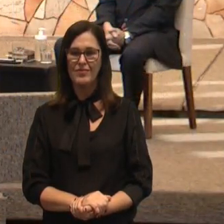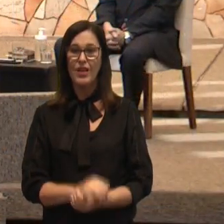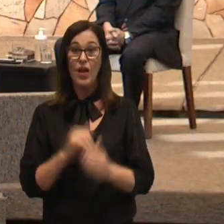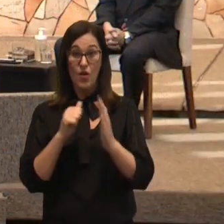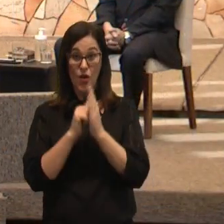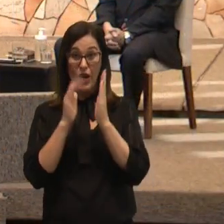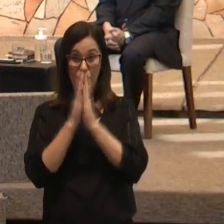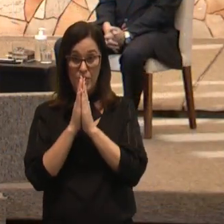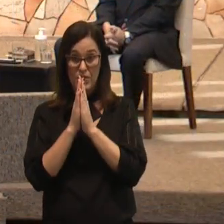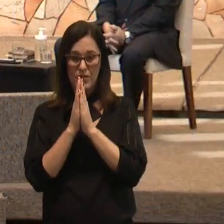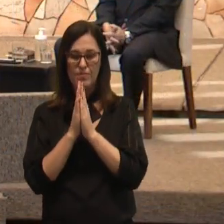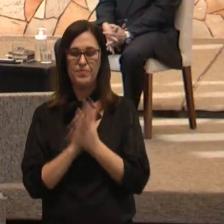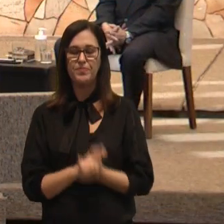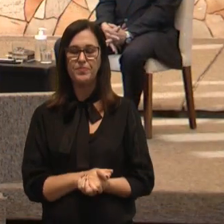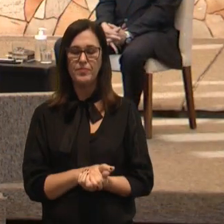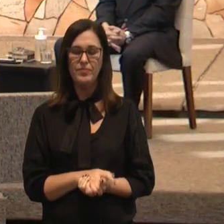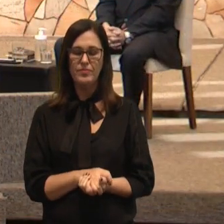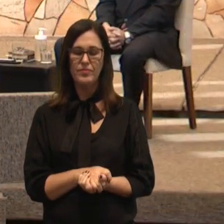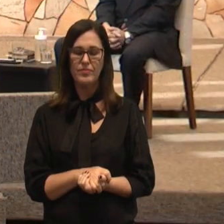Oremos, meus irmãos.